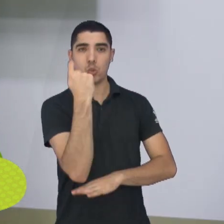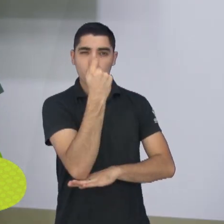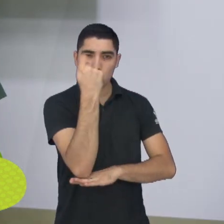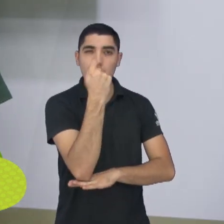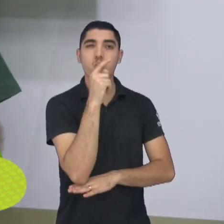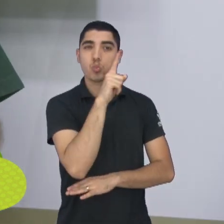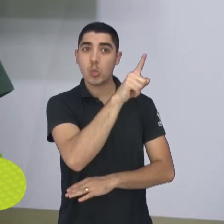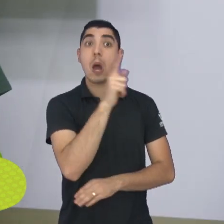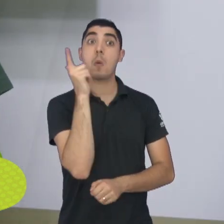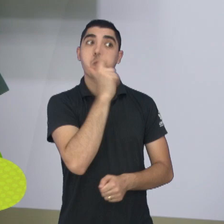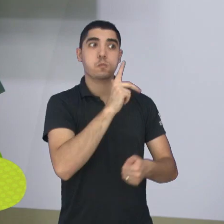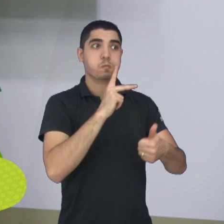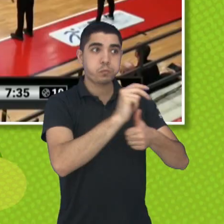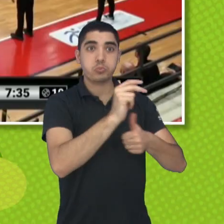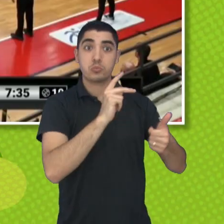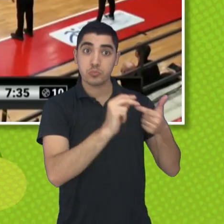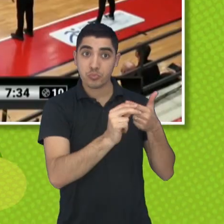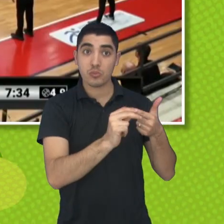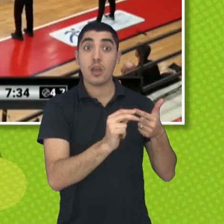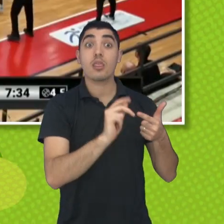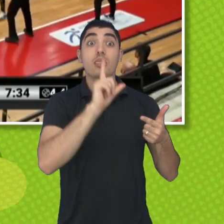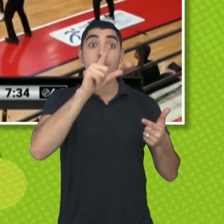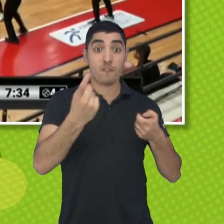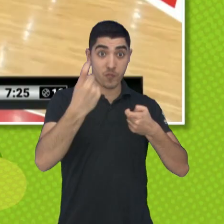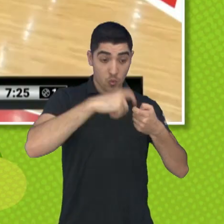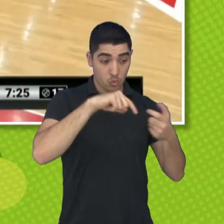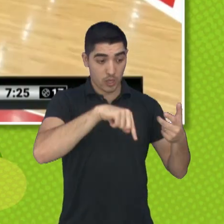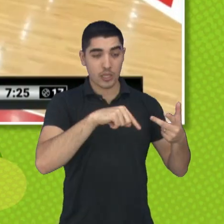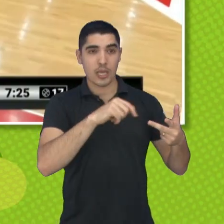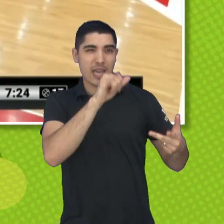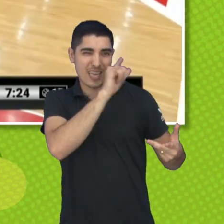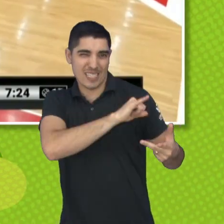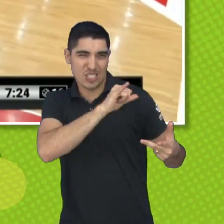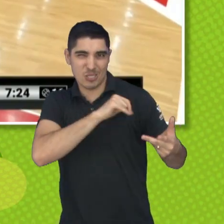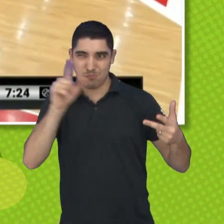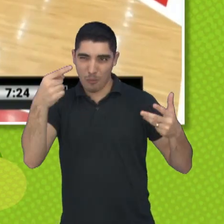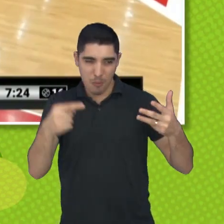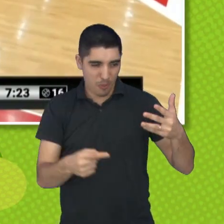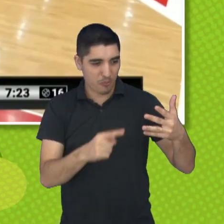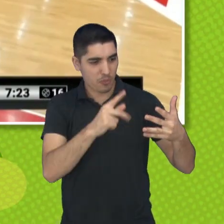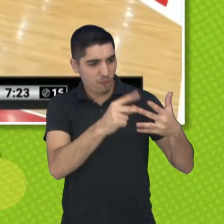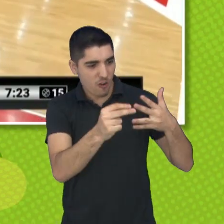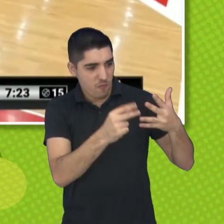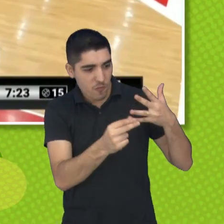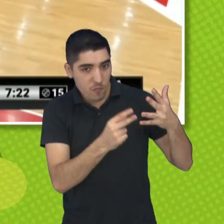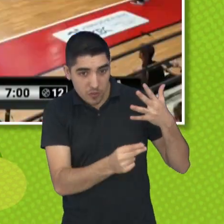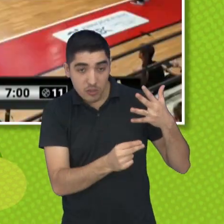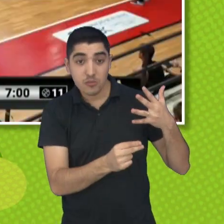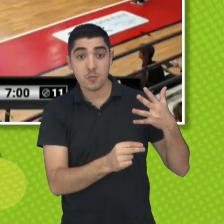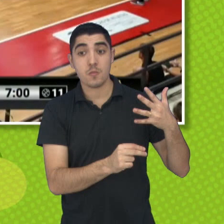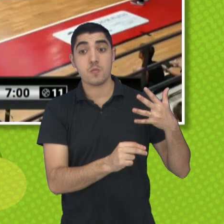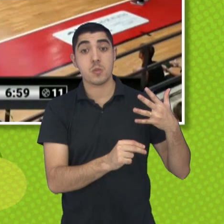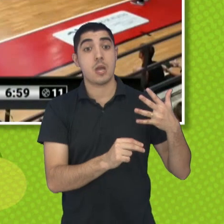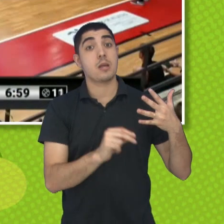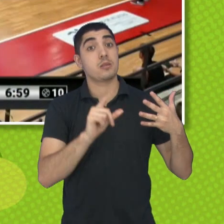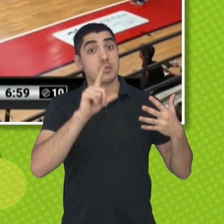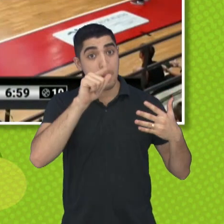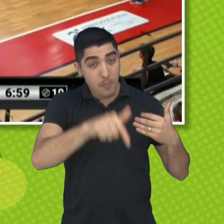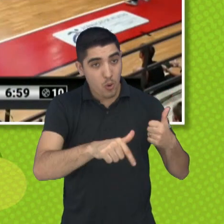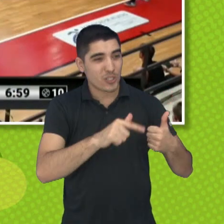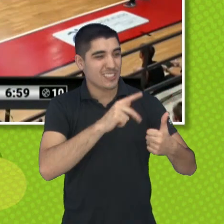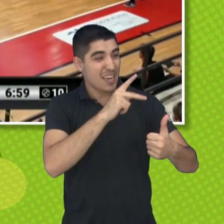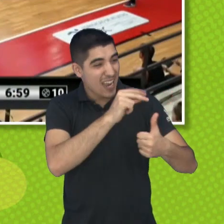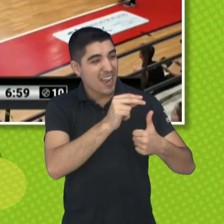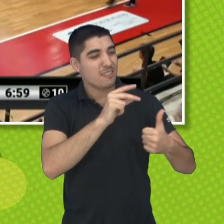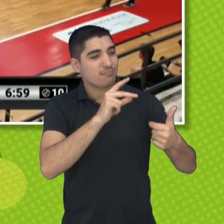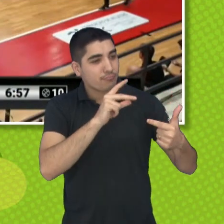jogos, voltou, teve uma sequência boa contra os cariocas e estava mantendo essa sequência boa até de novo tropeçar e aí